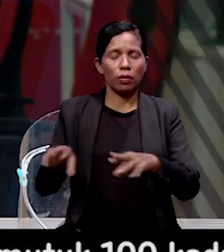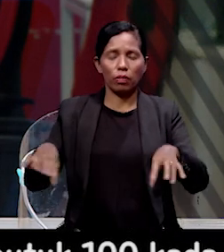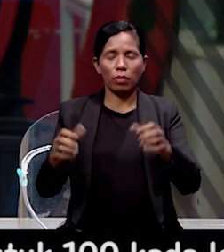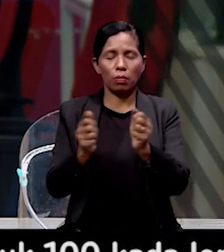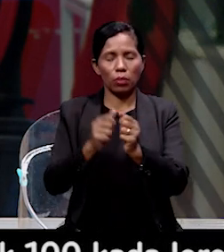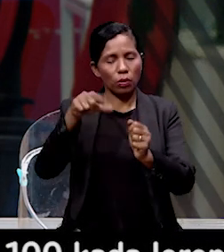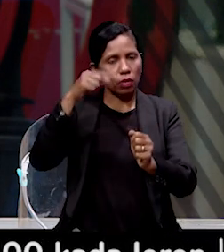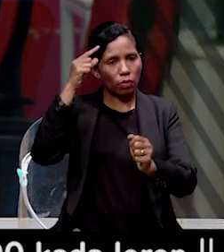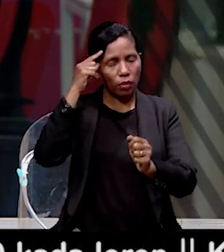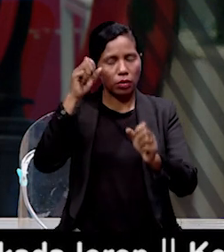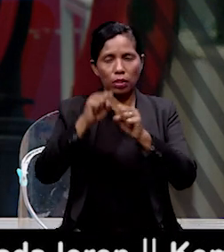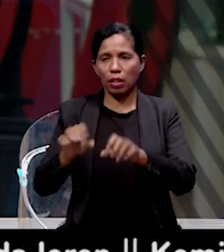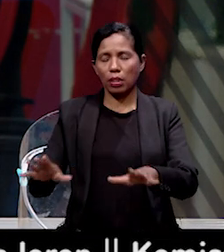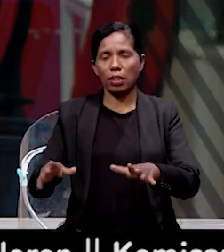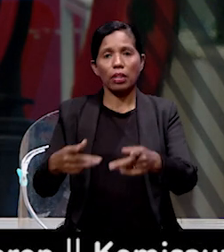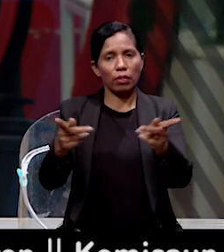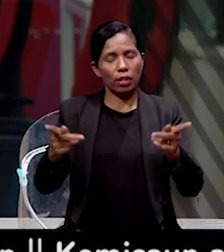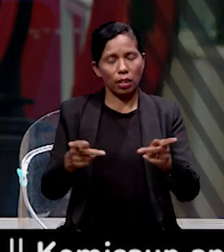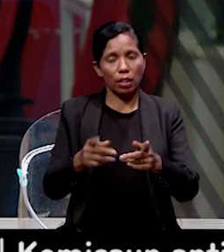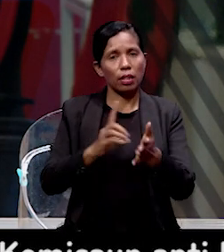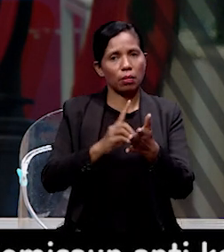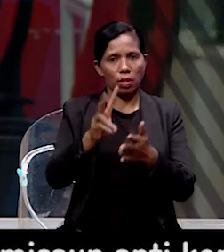Rusi Kela Rainé e a Semana Ruani Larang.